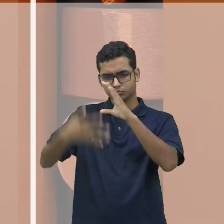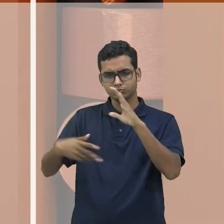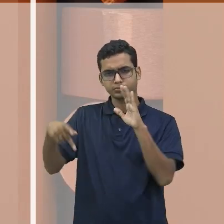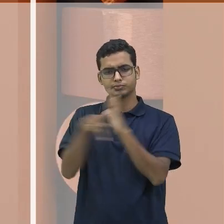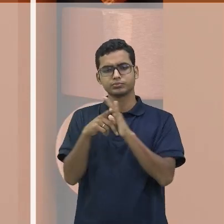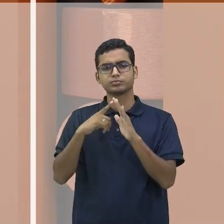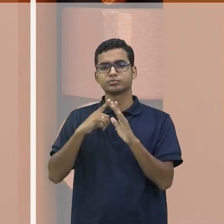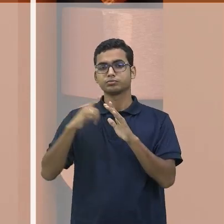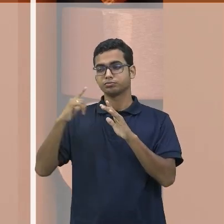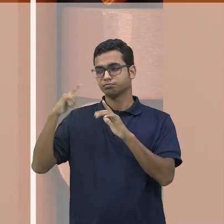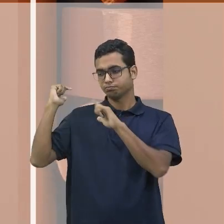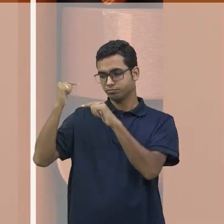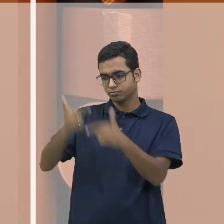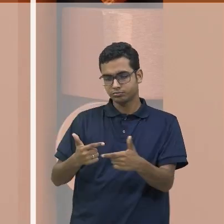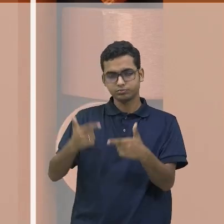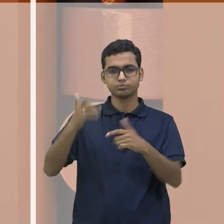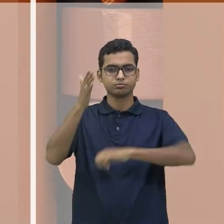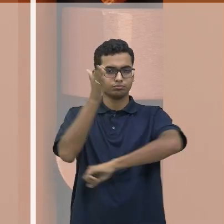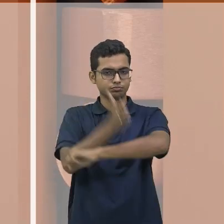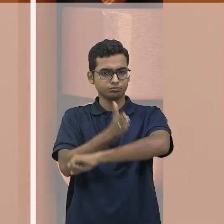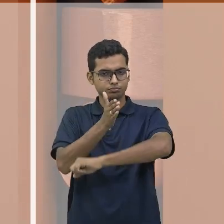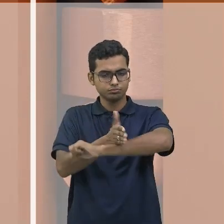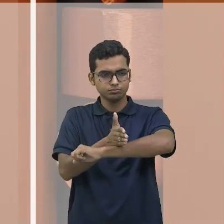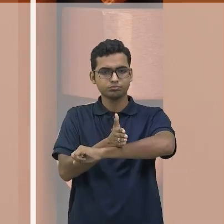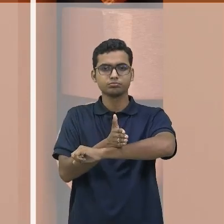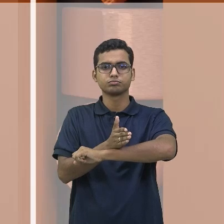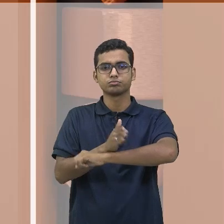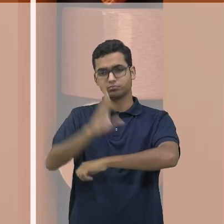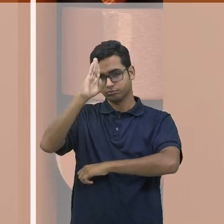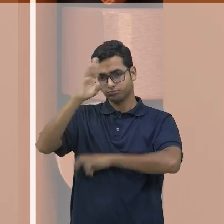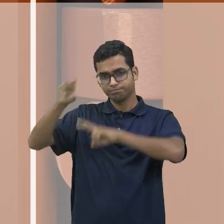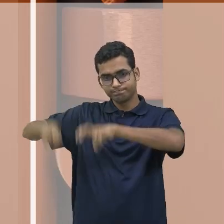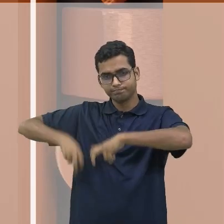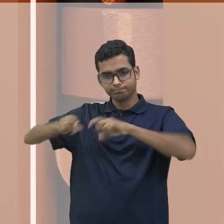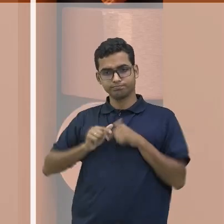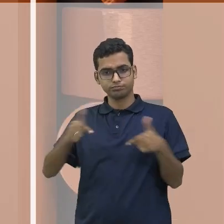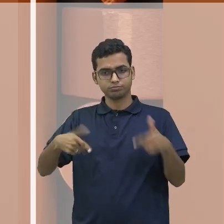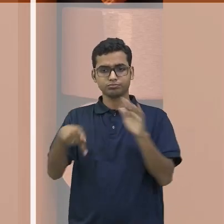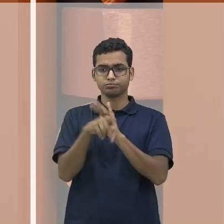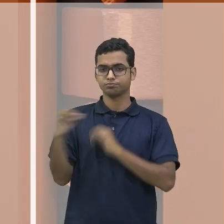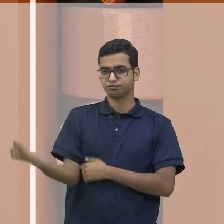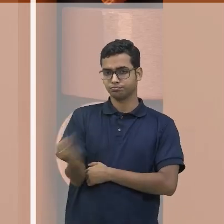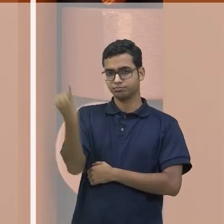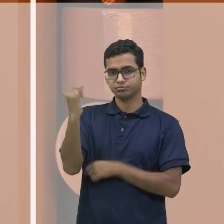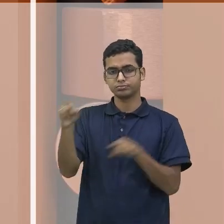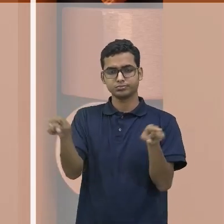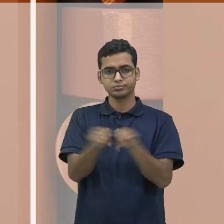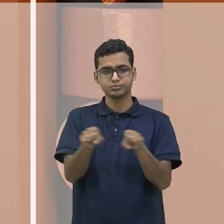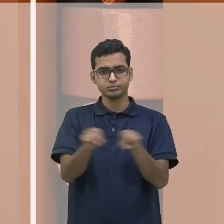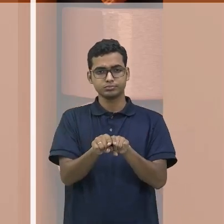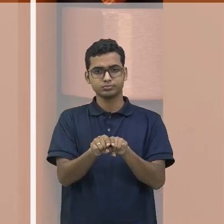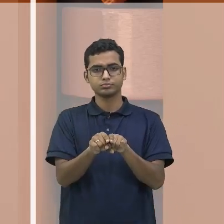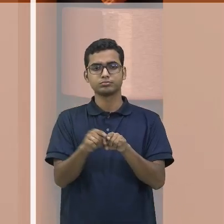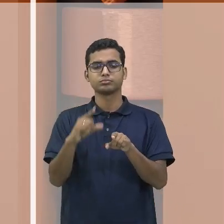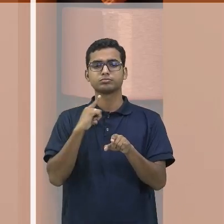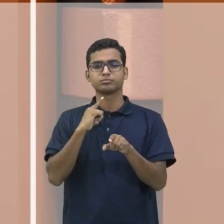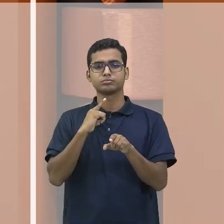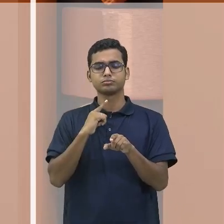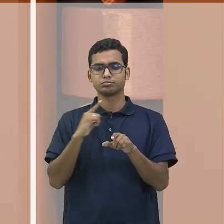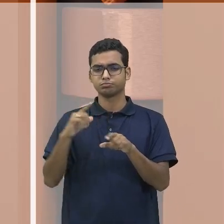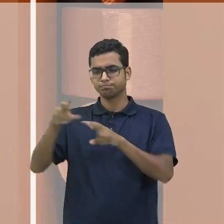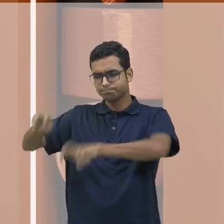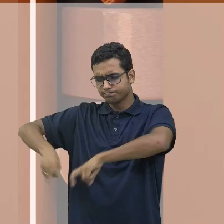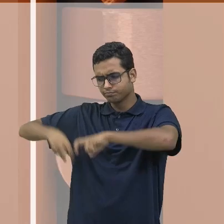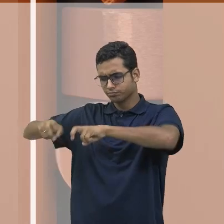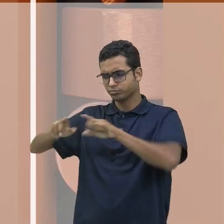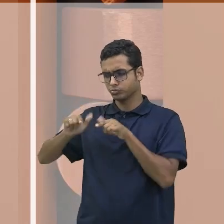típica da Idade Média, principalmente essa parte da ruralização. Isso é importante, tá certo? E nós temos, então, a partir dessa